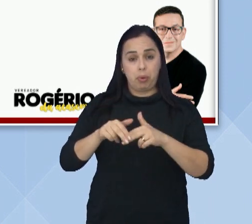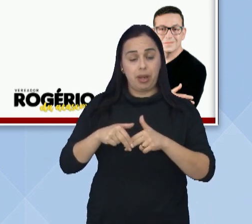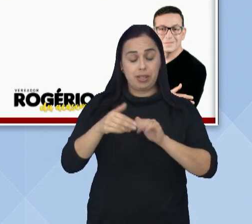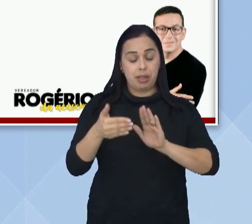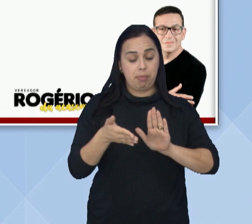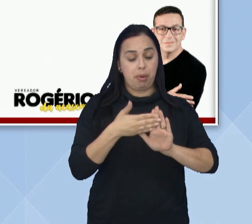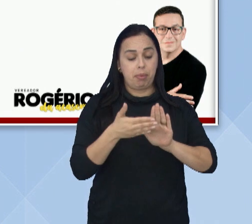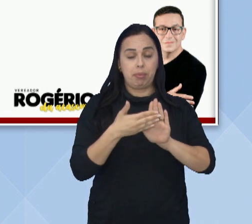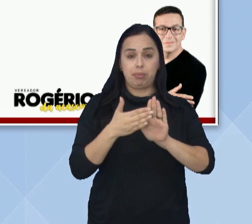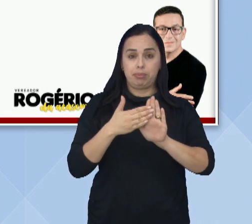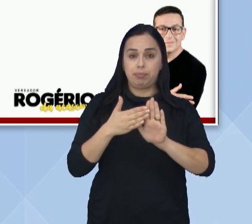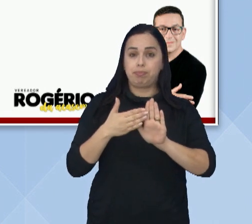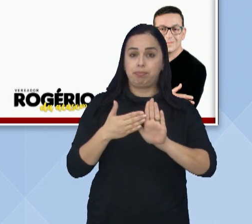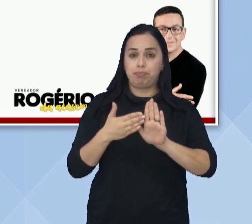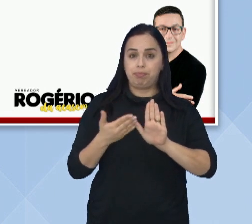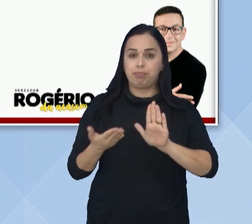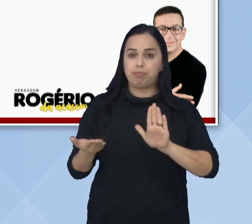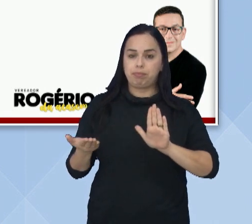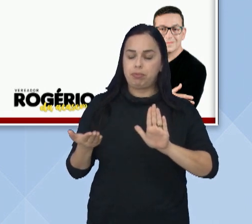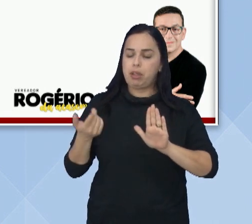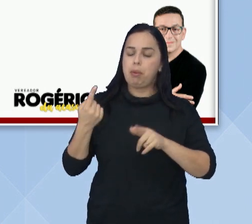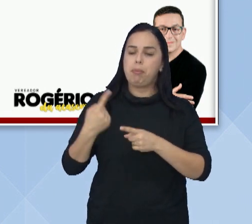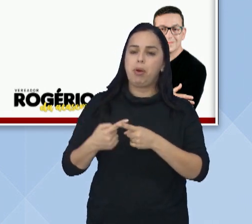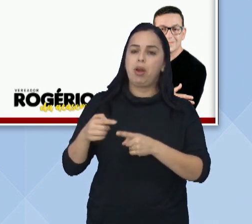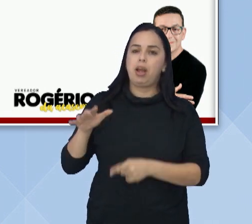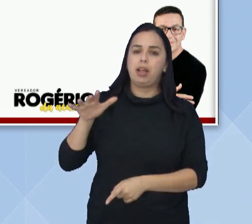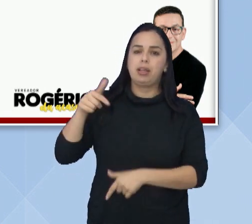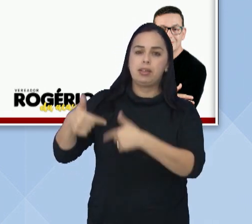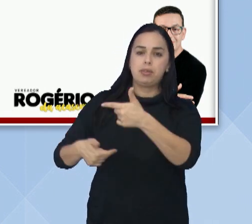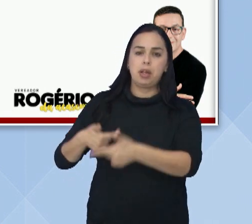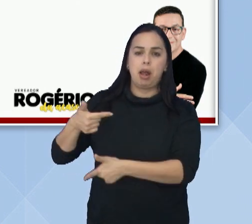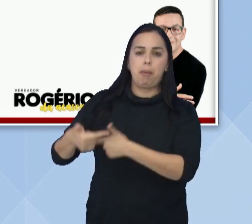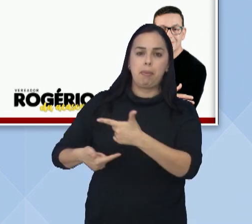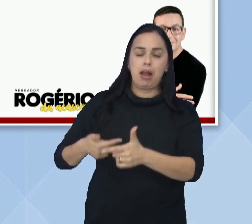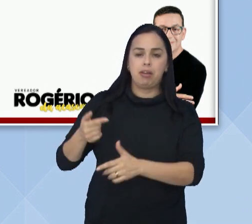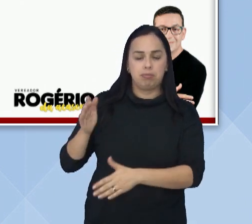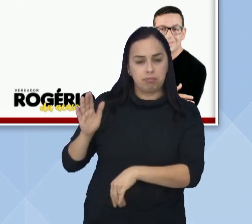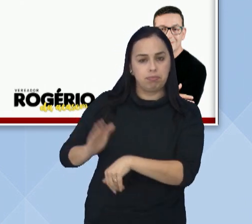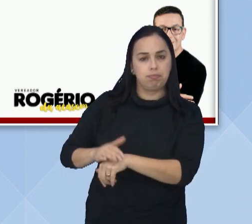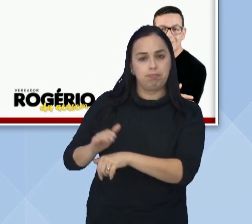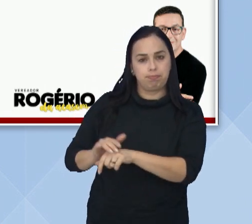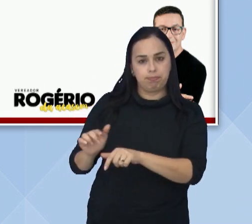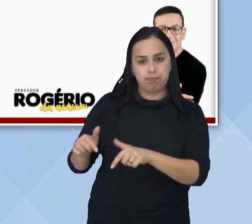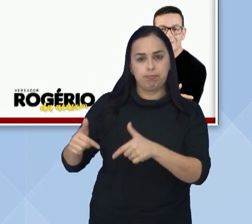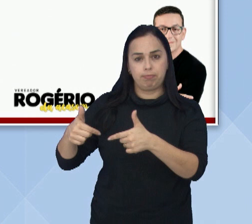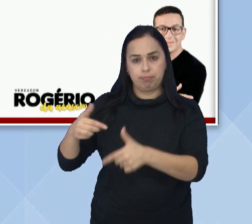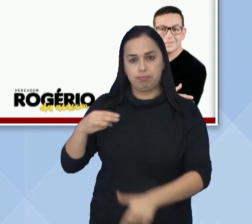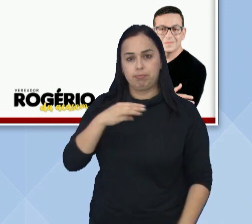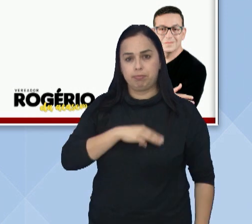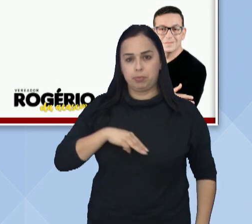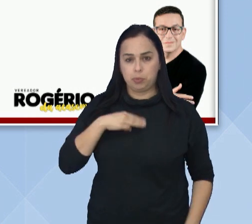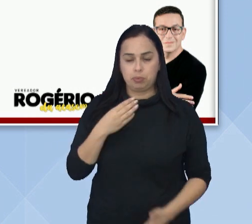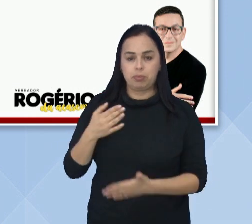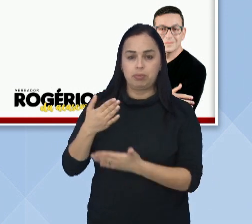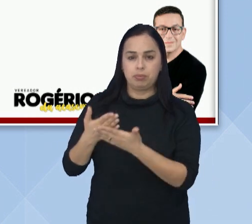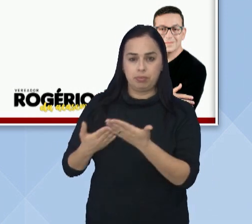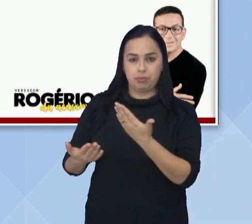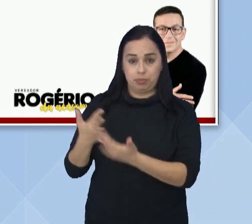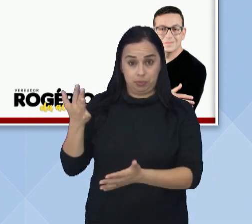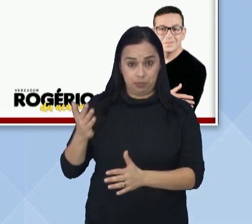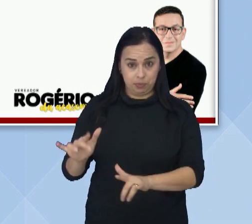proposição em face do trabalho desenvolvido pela Associação Missionária Mãos Ativas